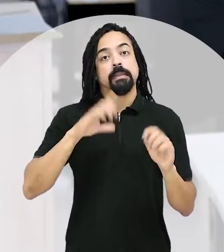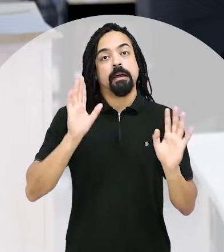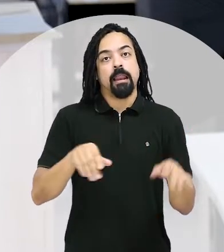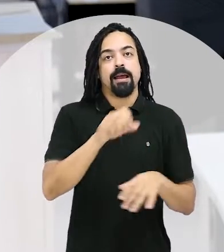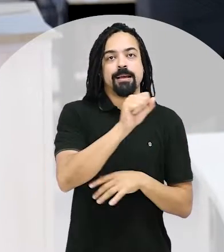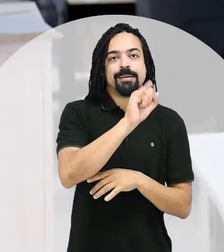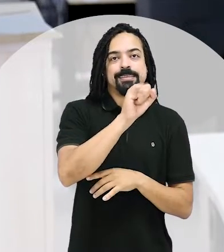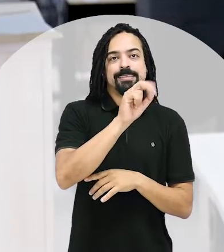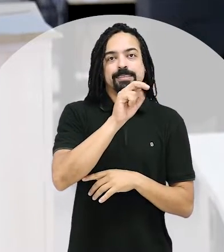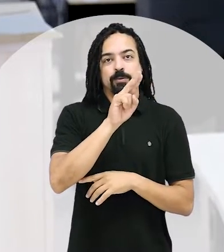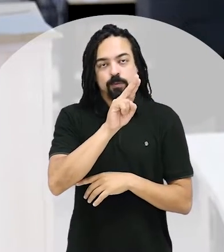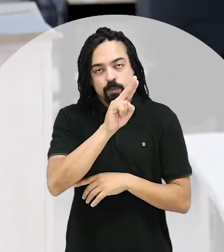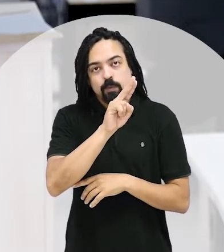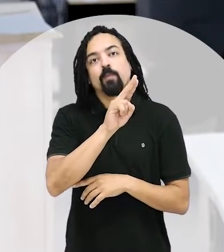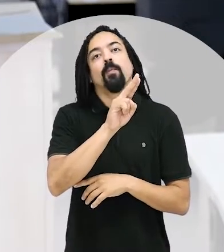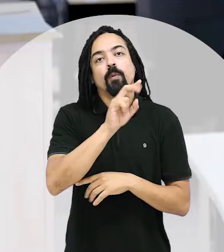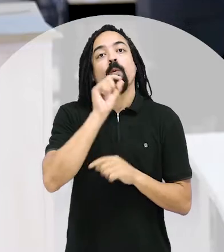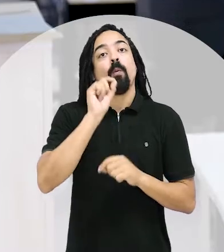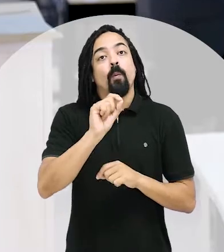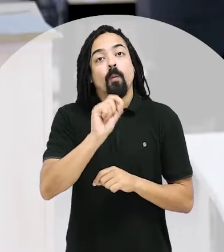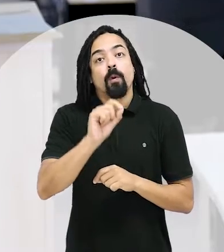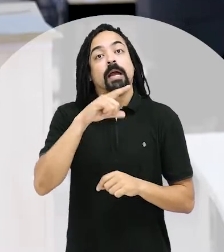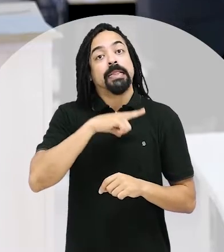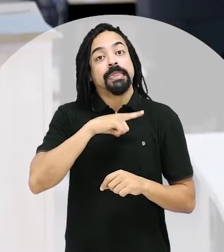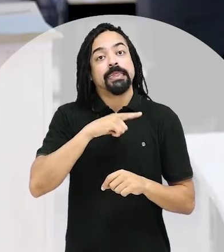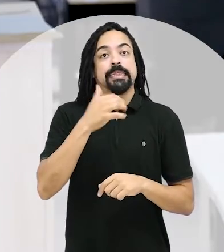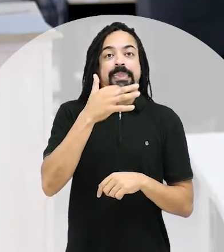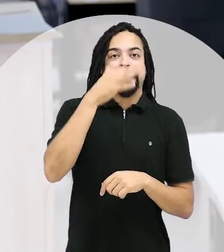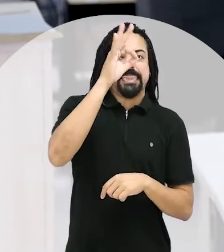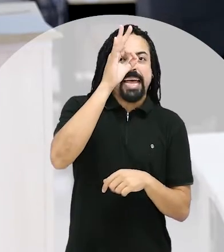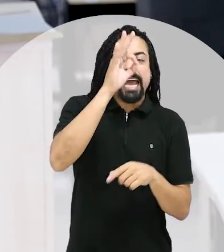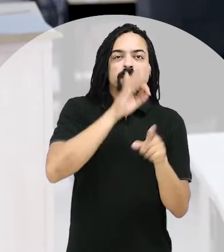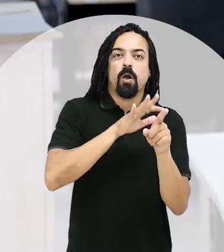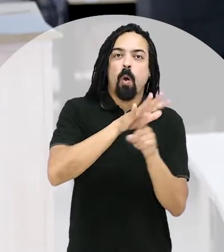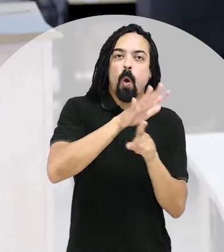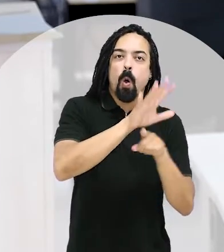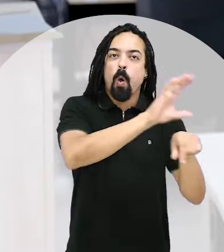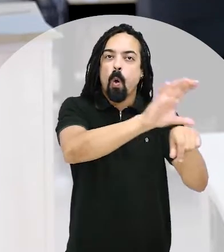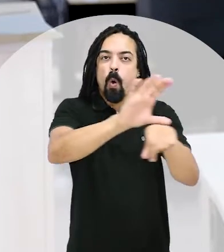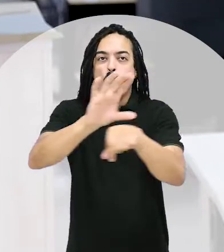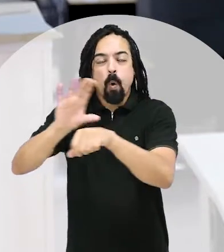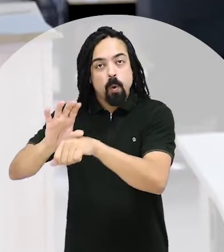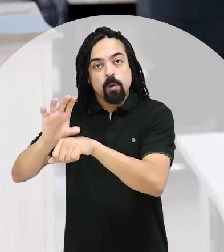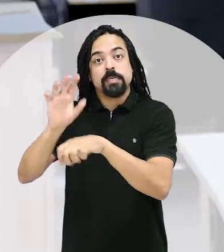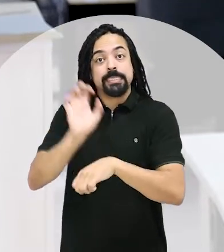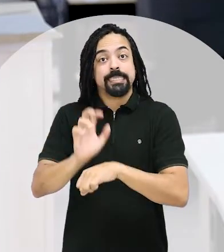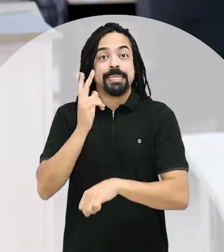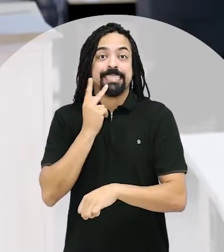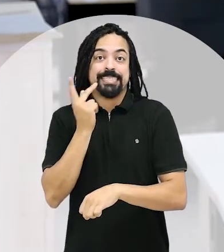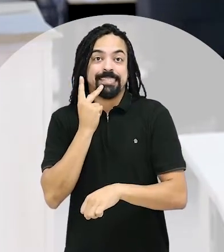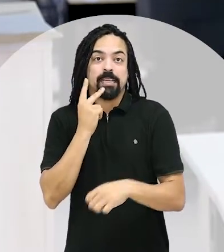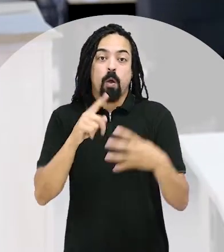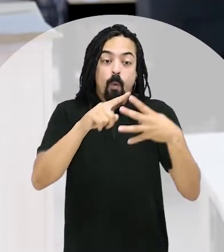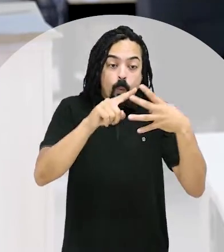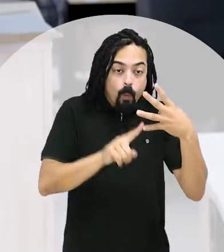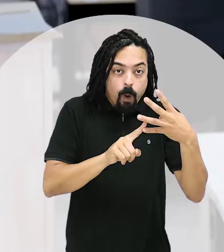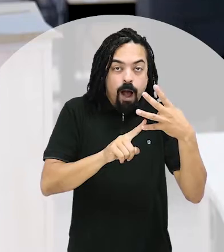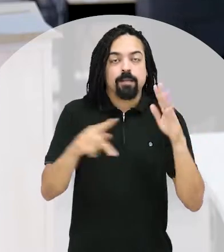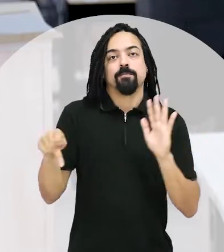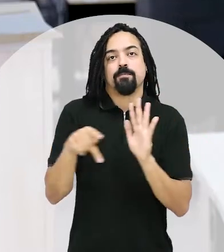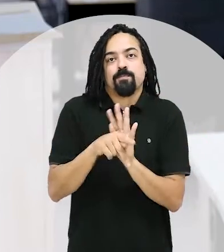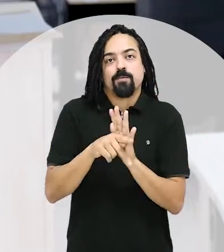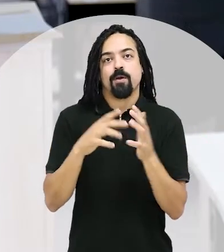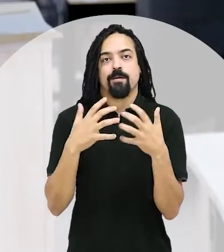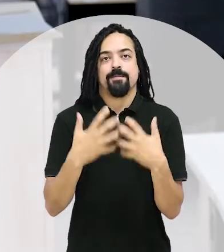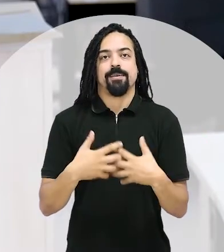de acordo com dados do sistema de seleção unificada dos dez cursos mais concorridos do sisu 2020 conjunto ceará